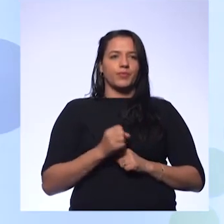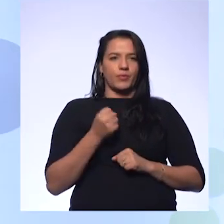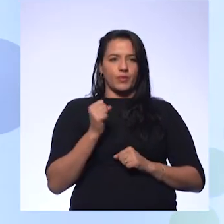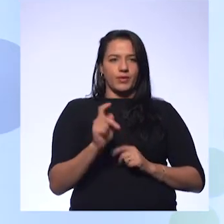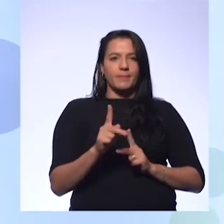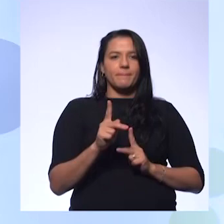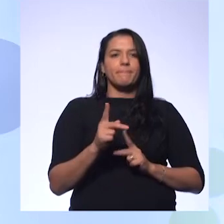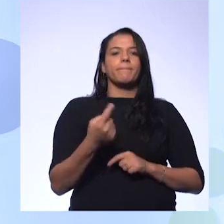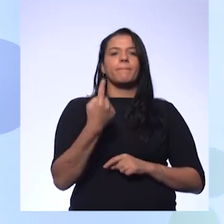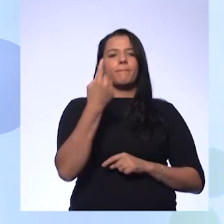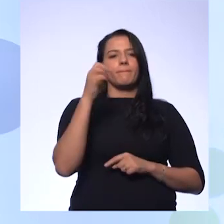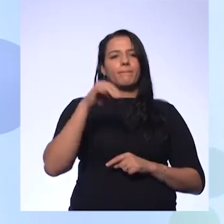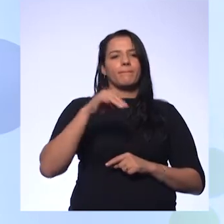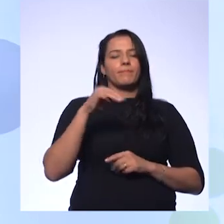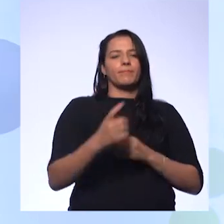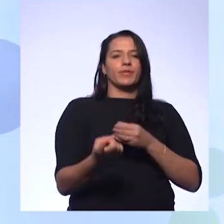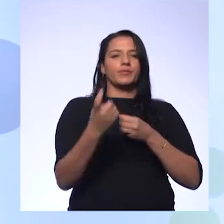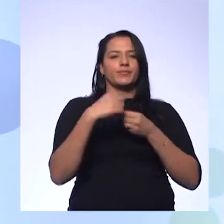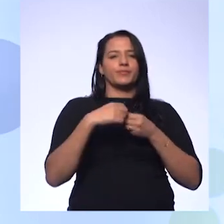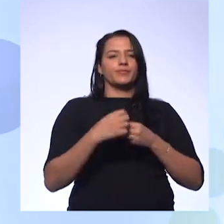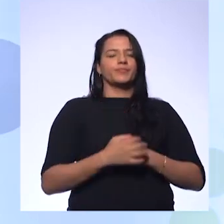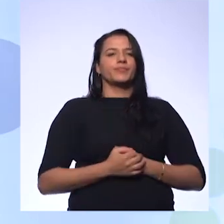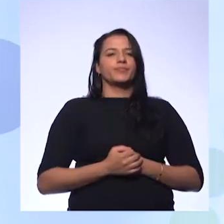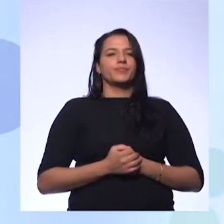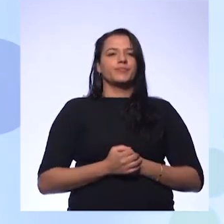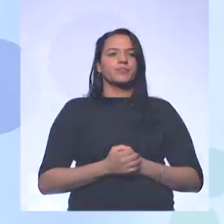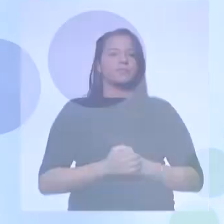Vamos lá? Daqui um minutinho a gente volta.